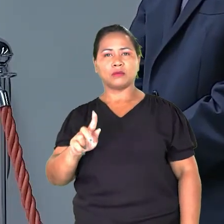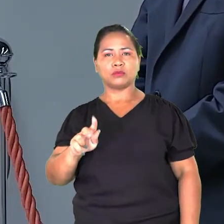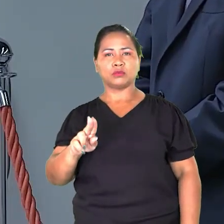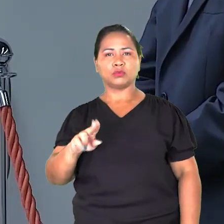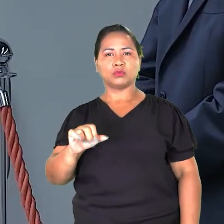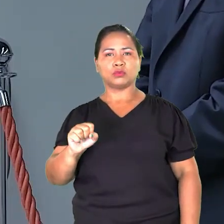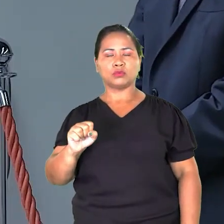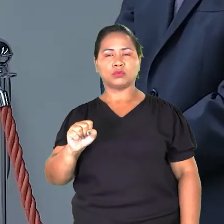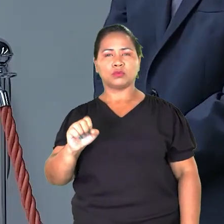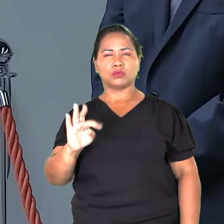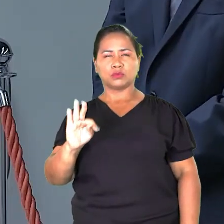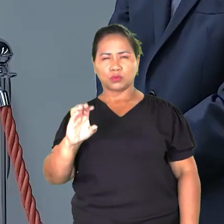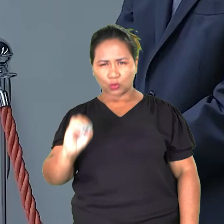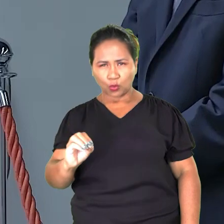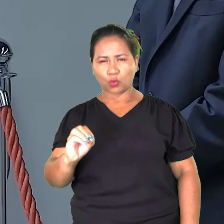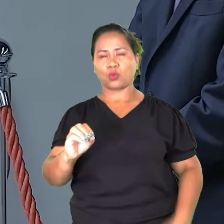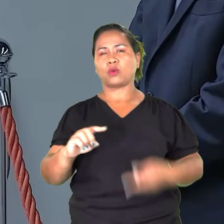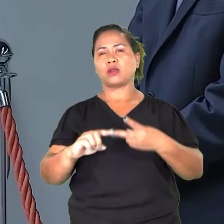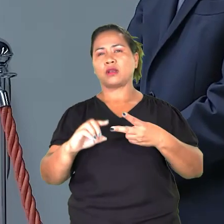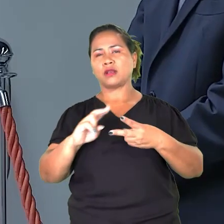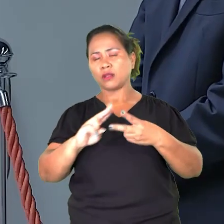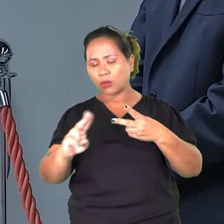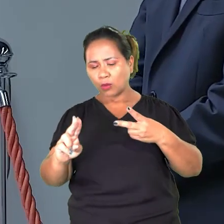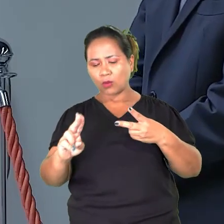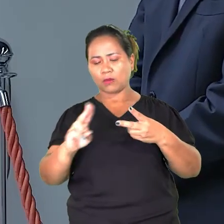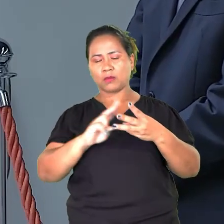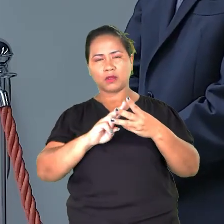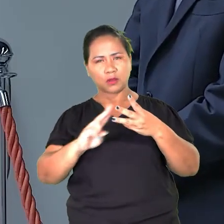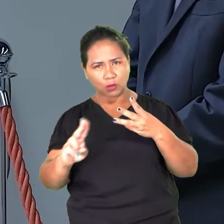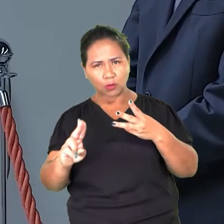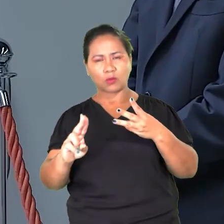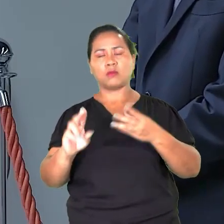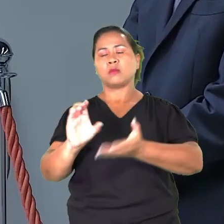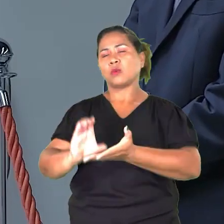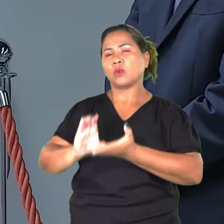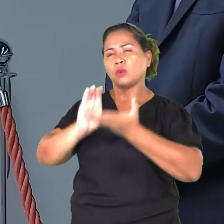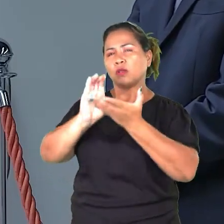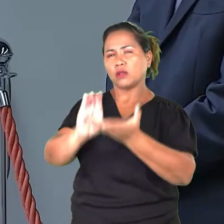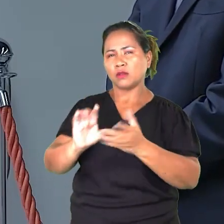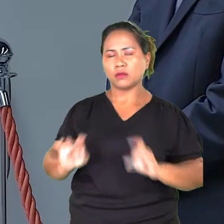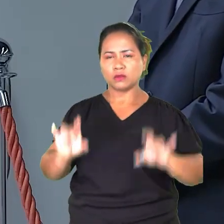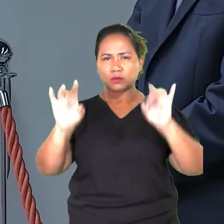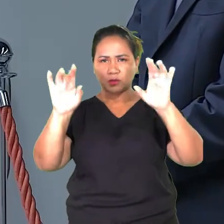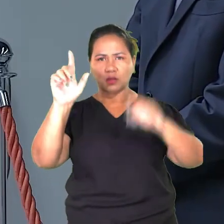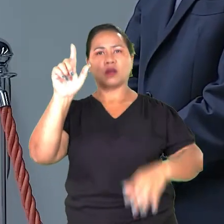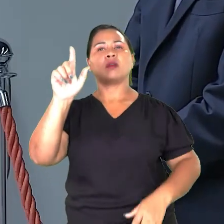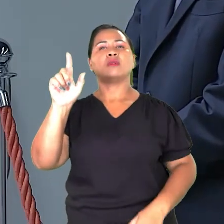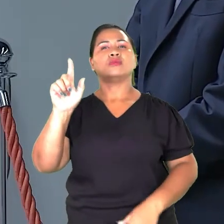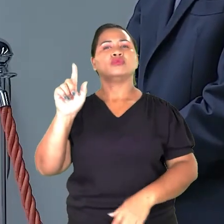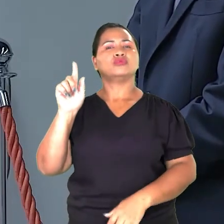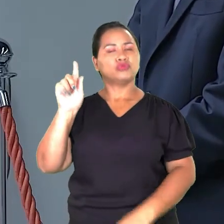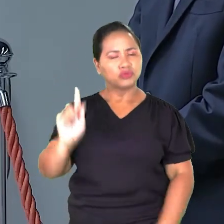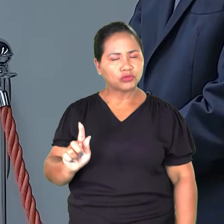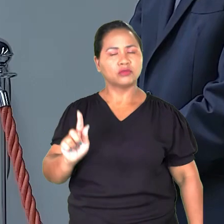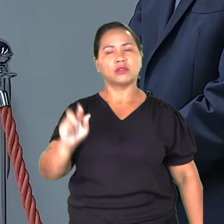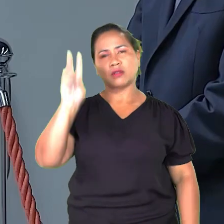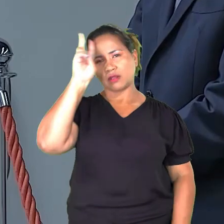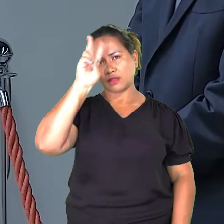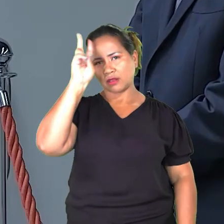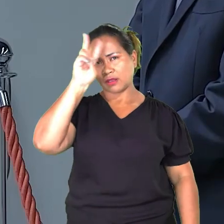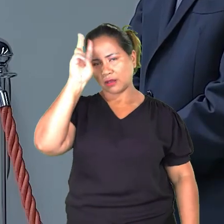nosso coordenador do Museu do Tribunal de Justiça. Dr. Carlos Alexandre Becher, nosso coordenador da Comissão de Gestão da